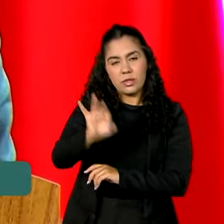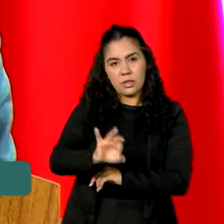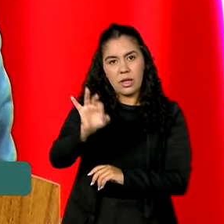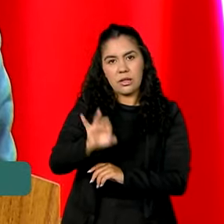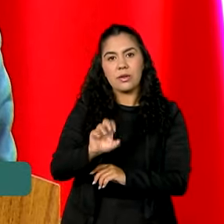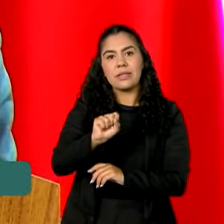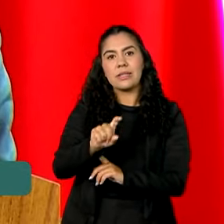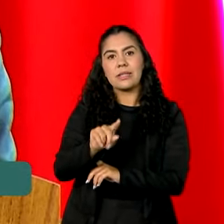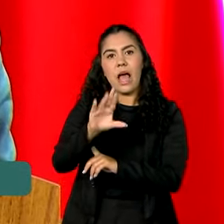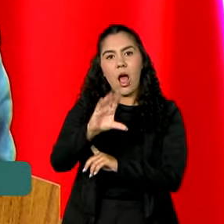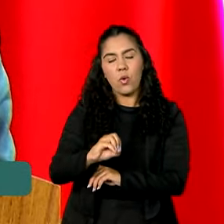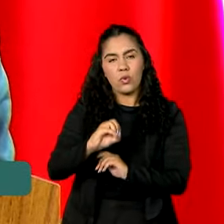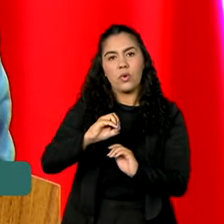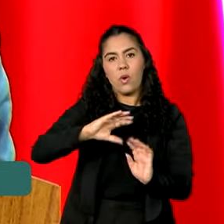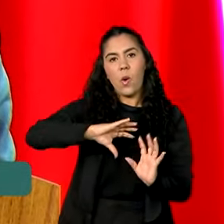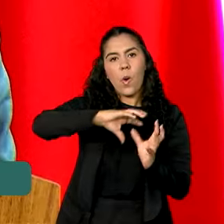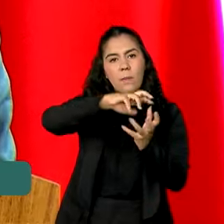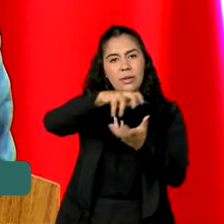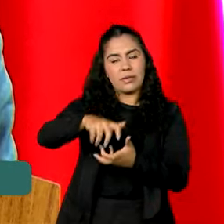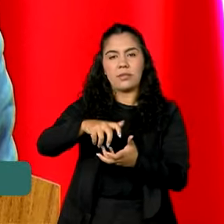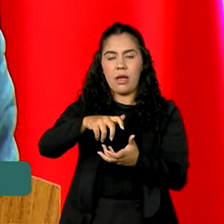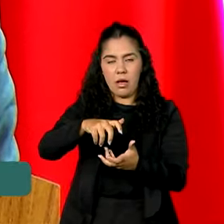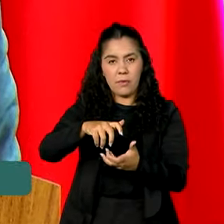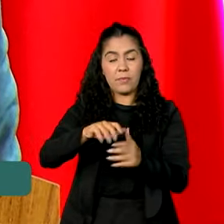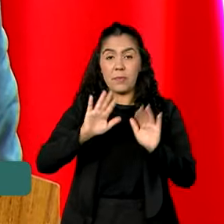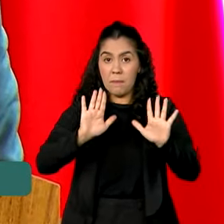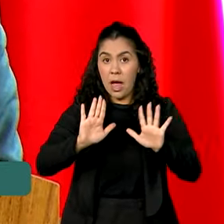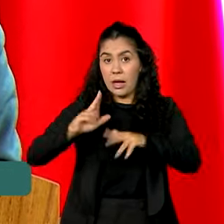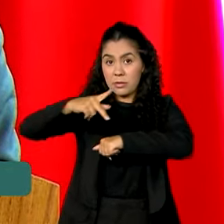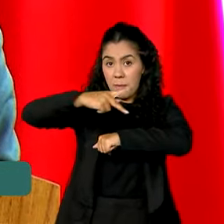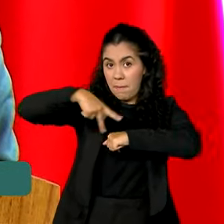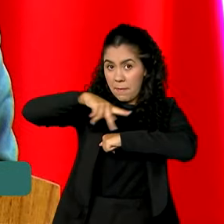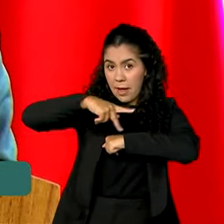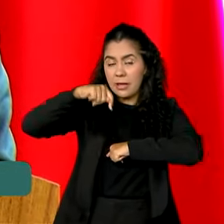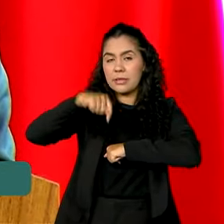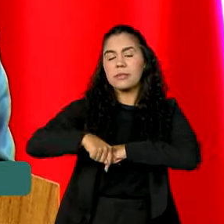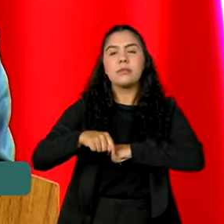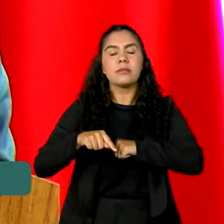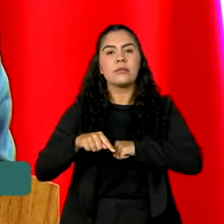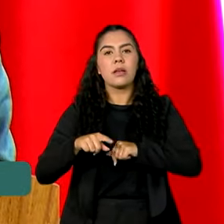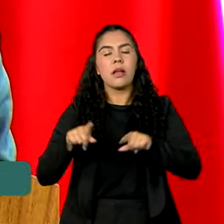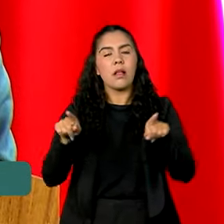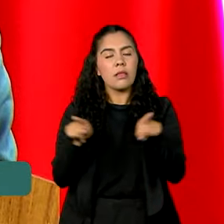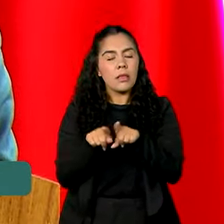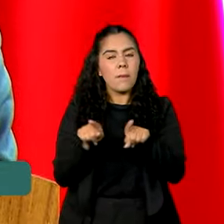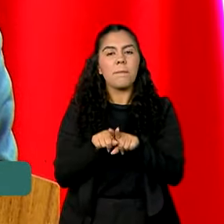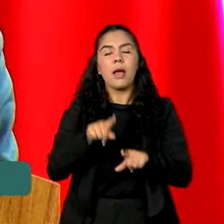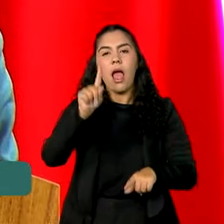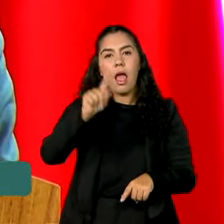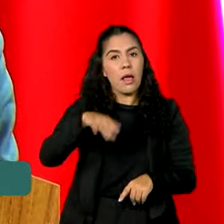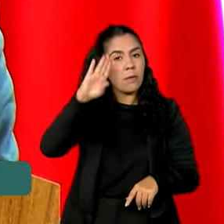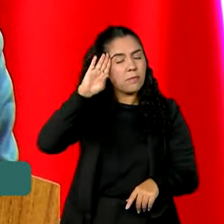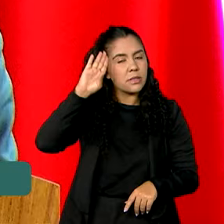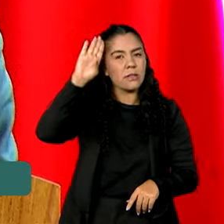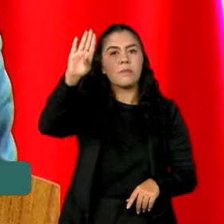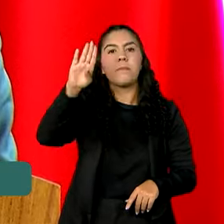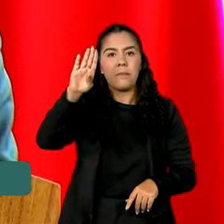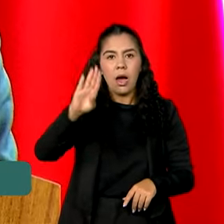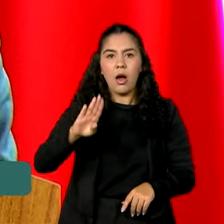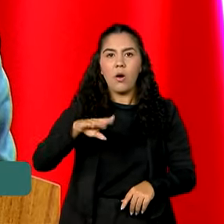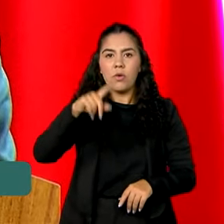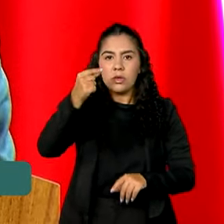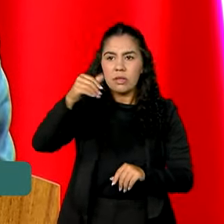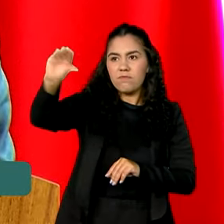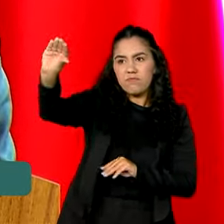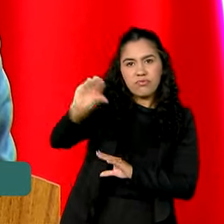comercial global do Brasil. O país também figura como uma das principais origens de investimento